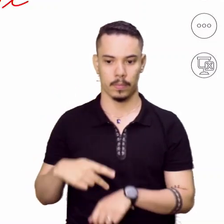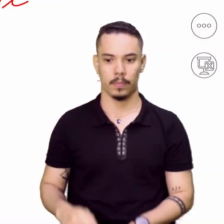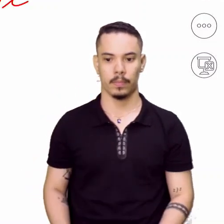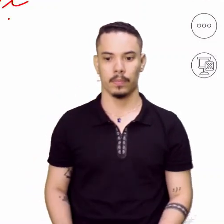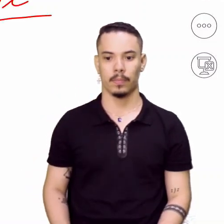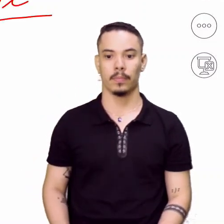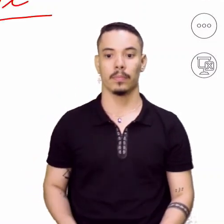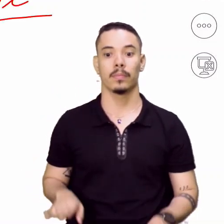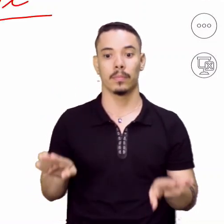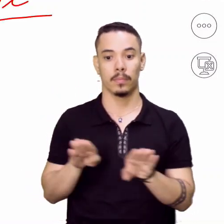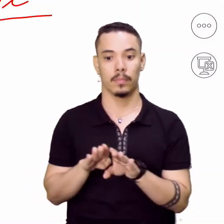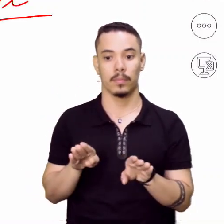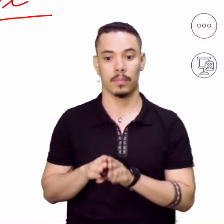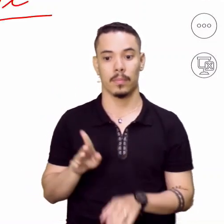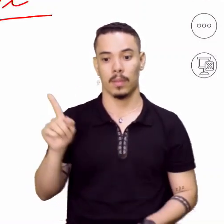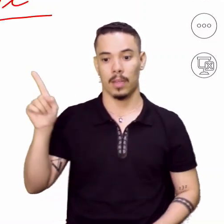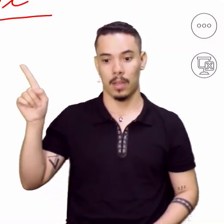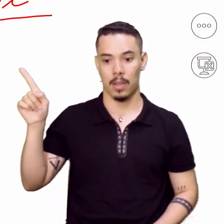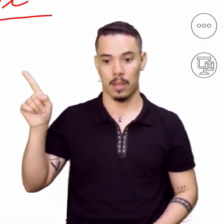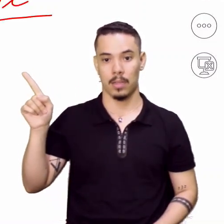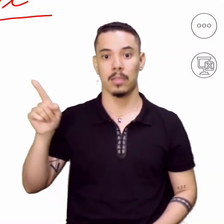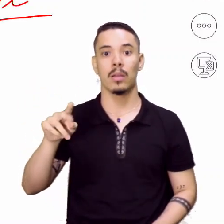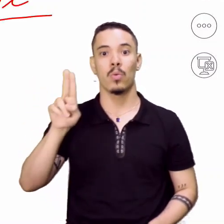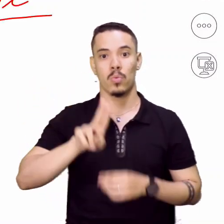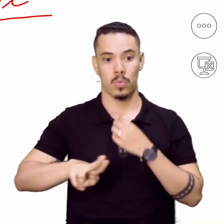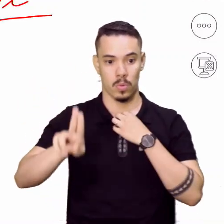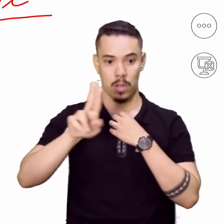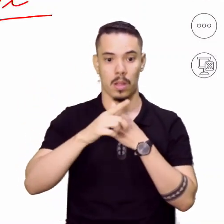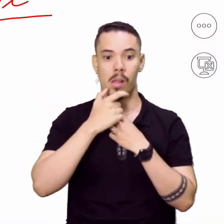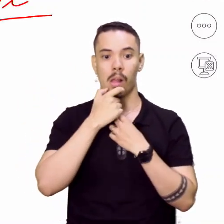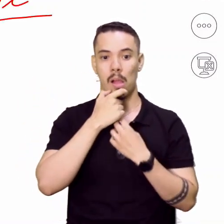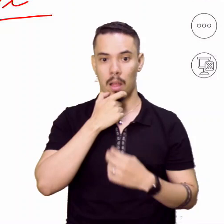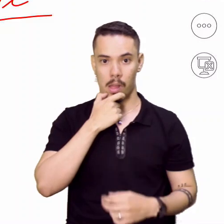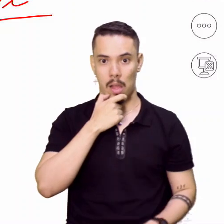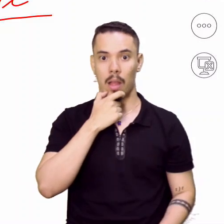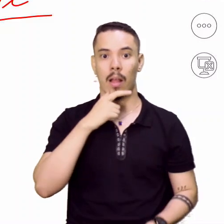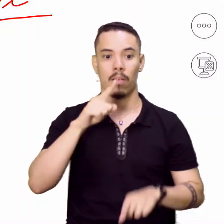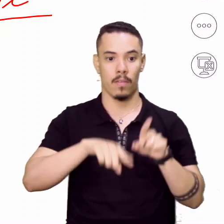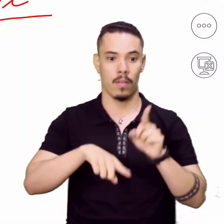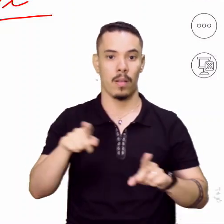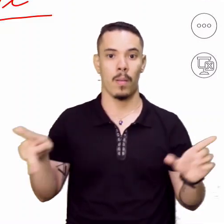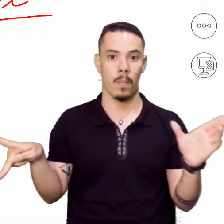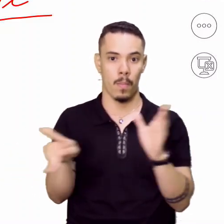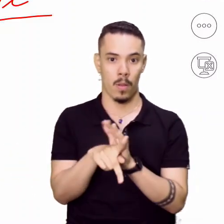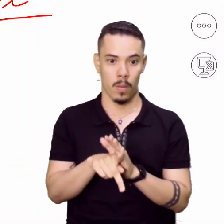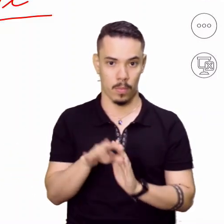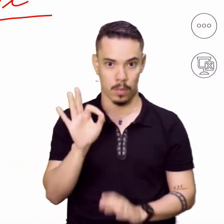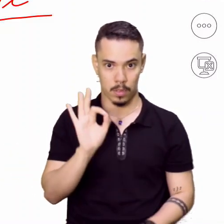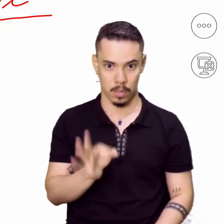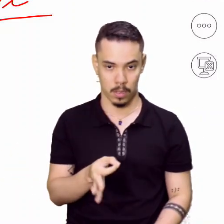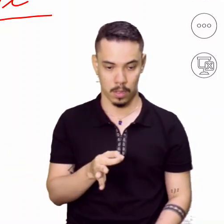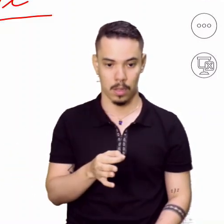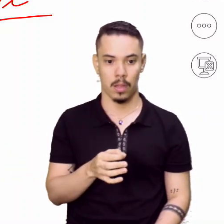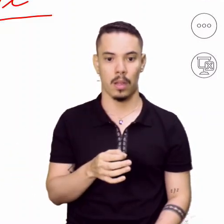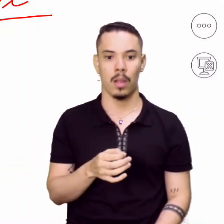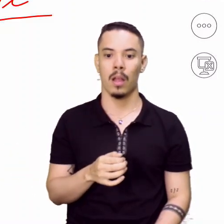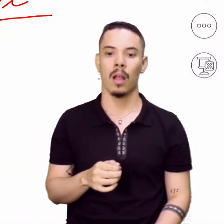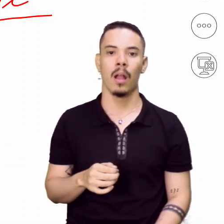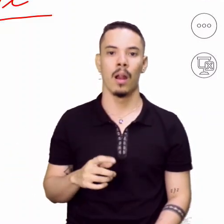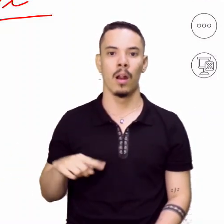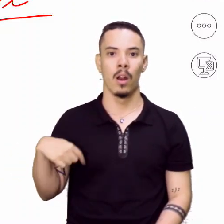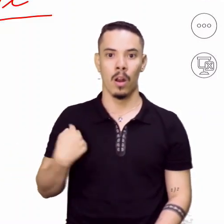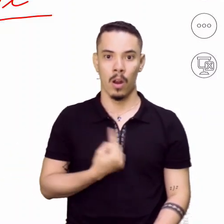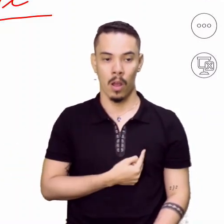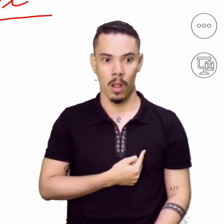uma variação de perhaps que é o mais utilizado no inglês norte-americano eu tenho mania de falar americano mas a gente